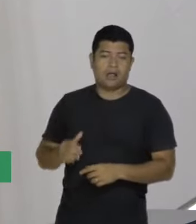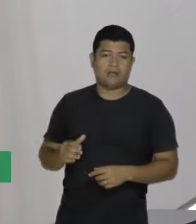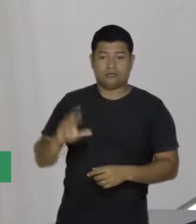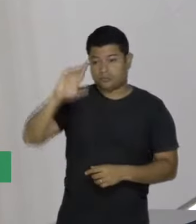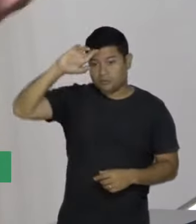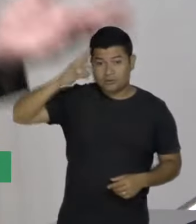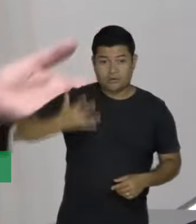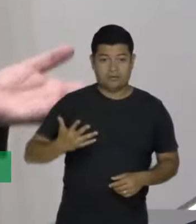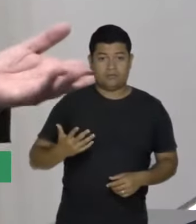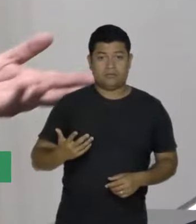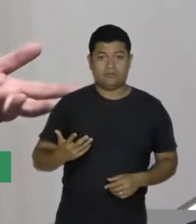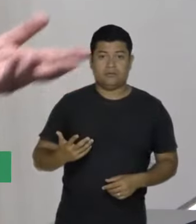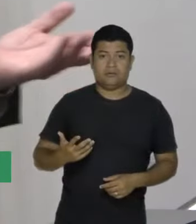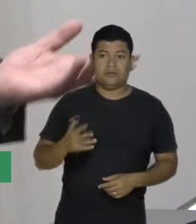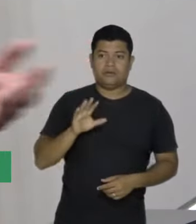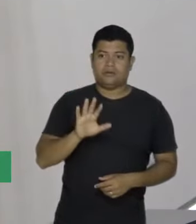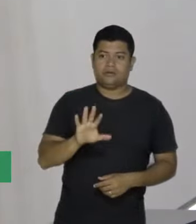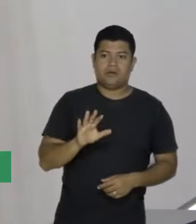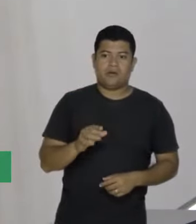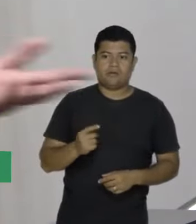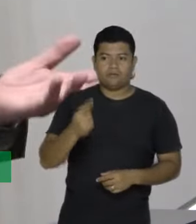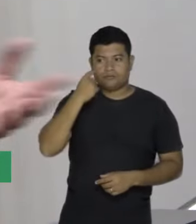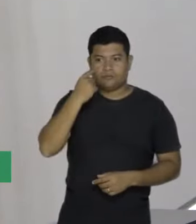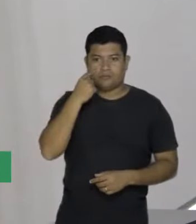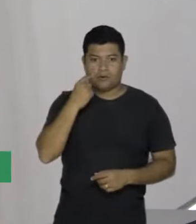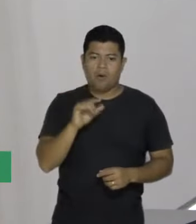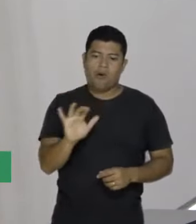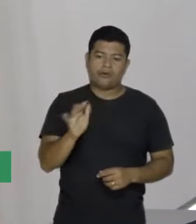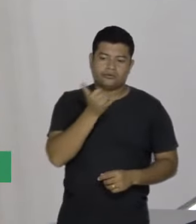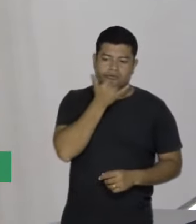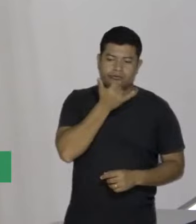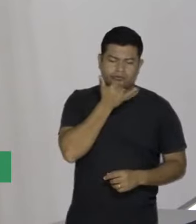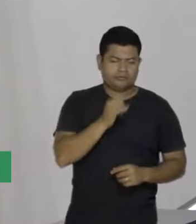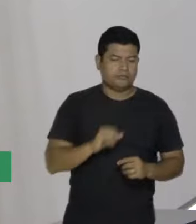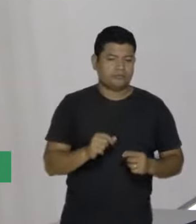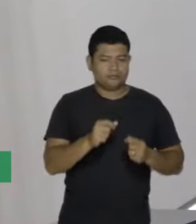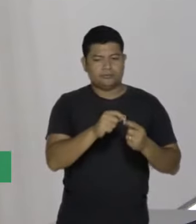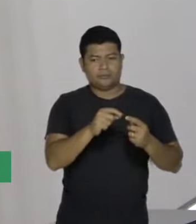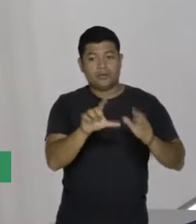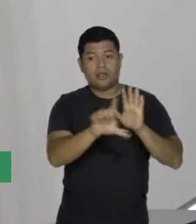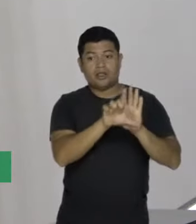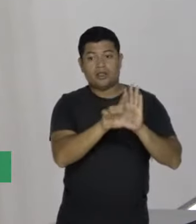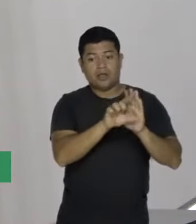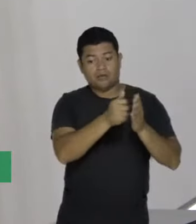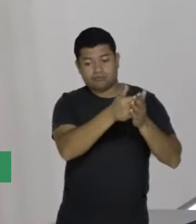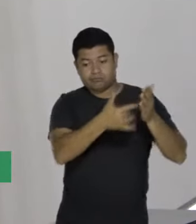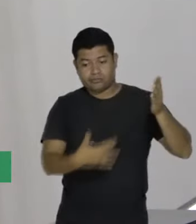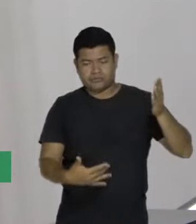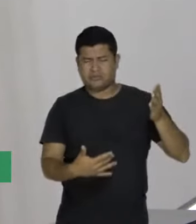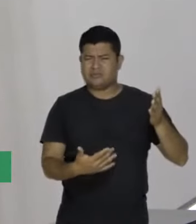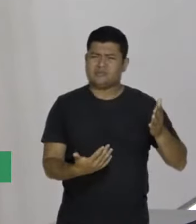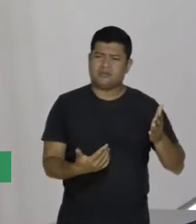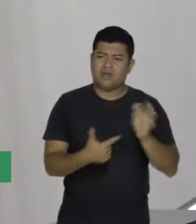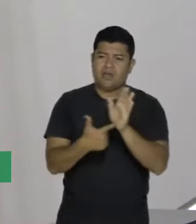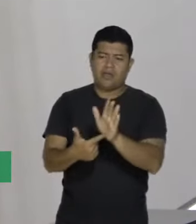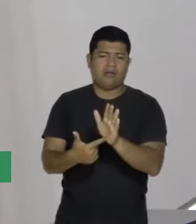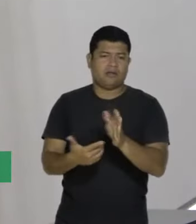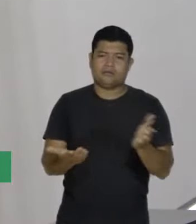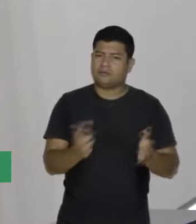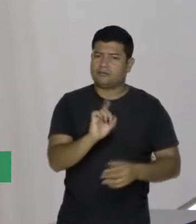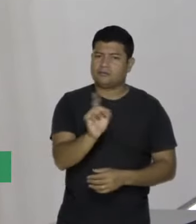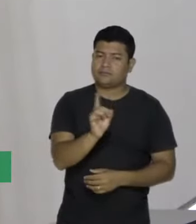solucionar, não buscar justificativa na lei, na burocracia, para demorar